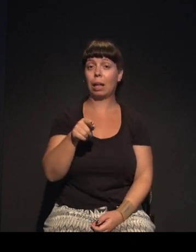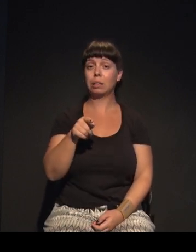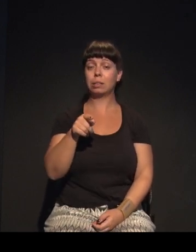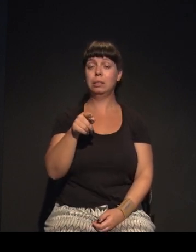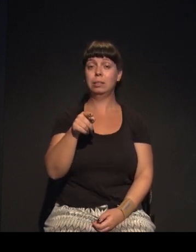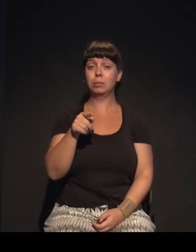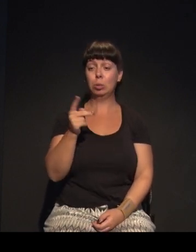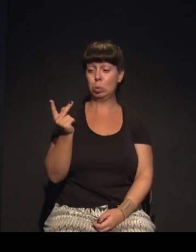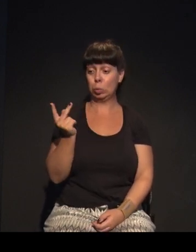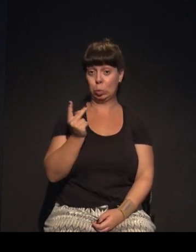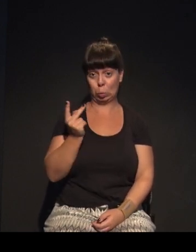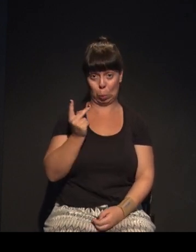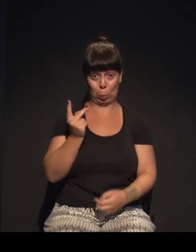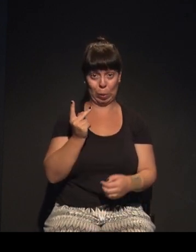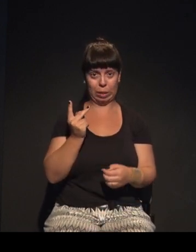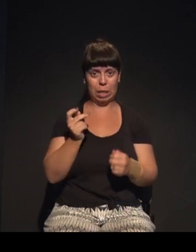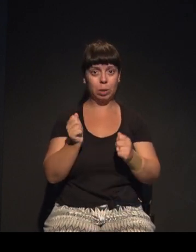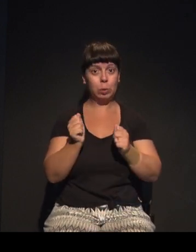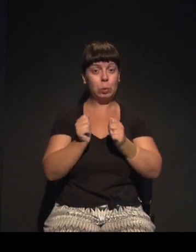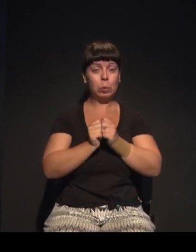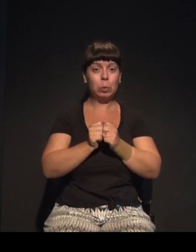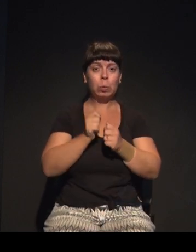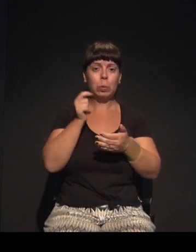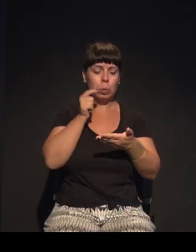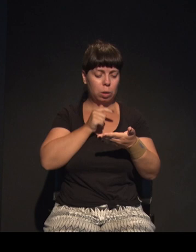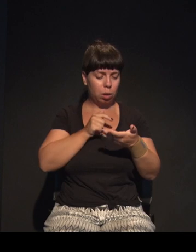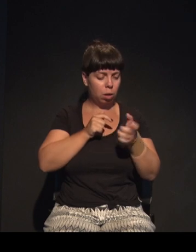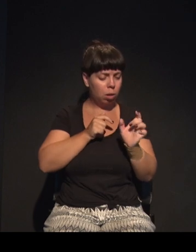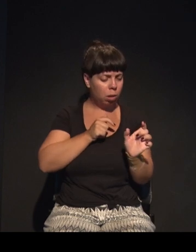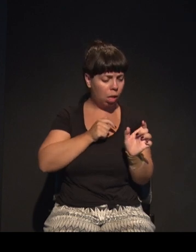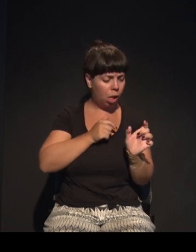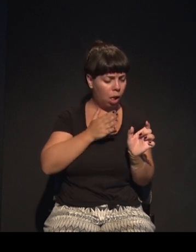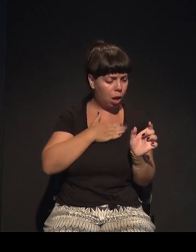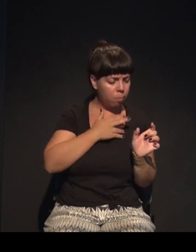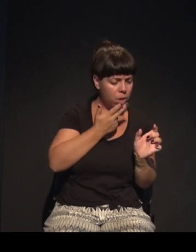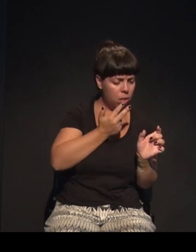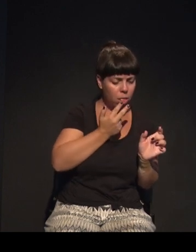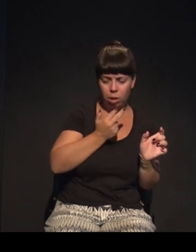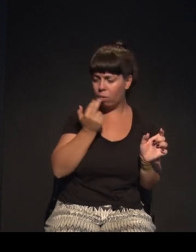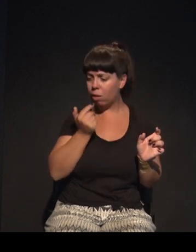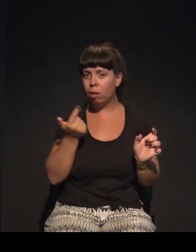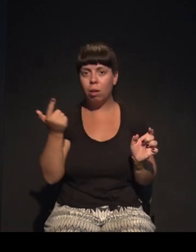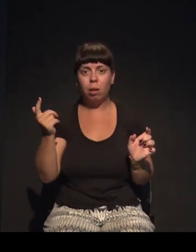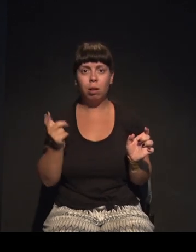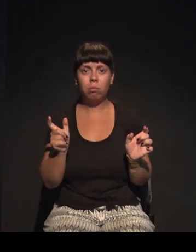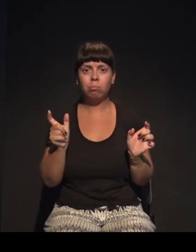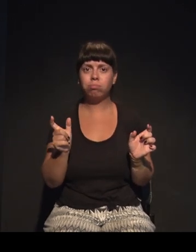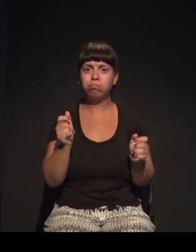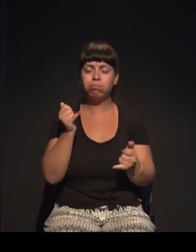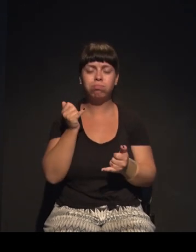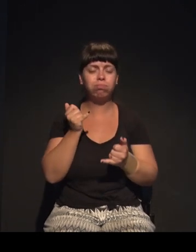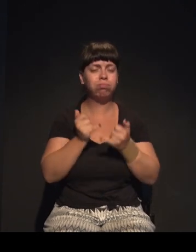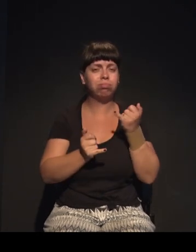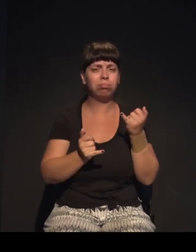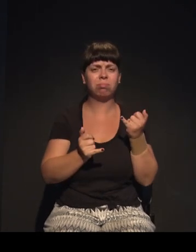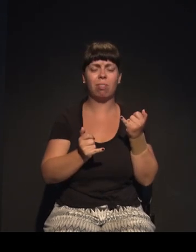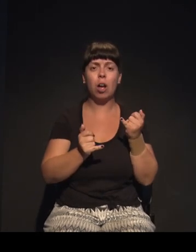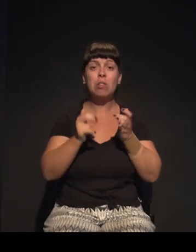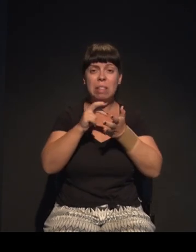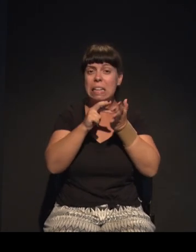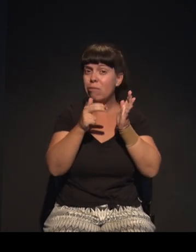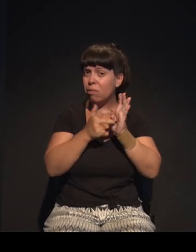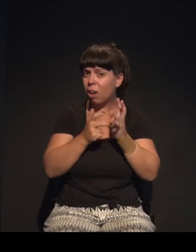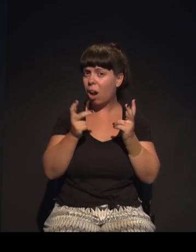com ele ver várias palavras idênticas nem assim o significado ea pronúncia muda um pouquinho